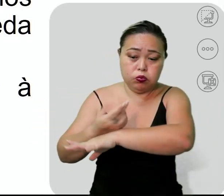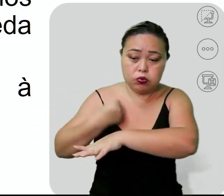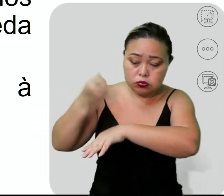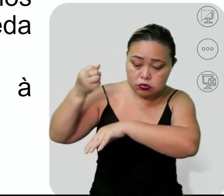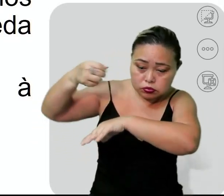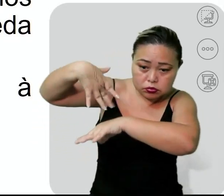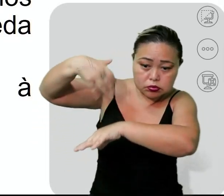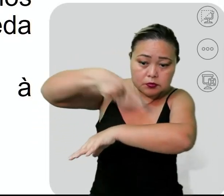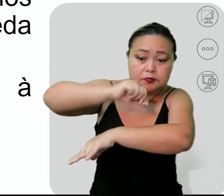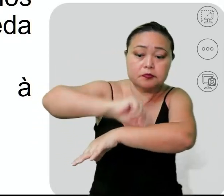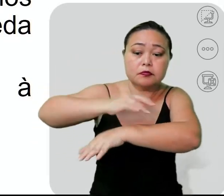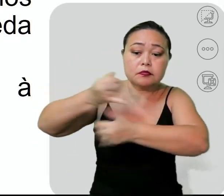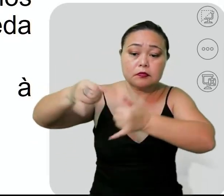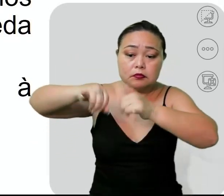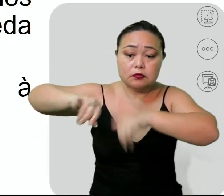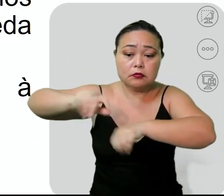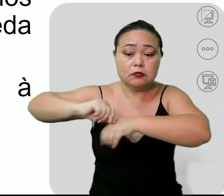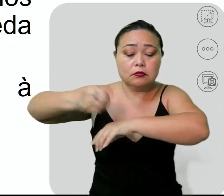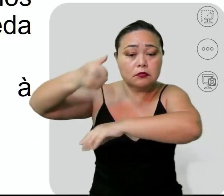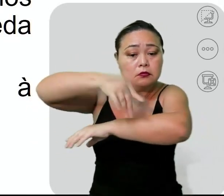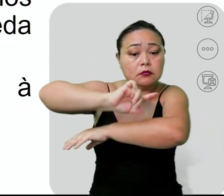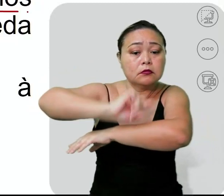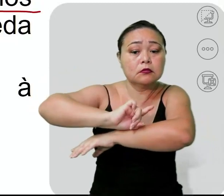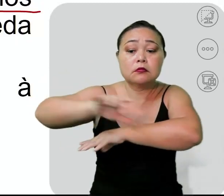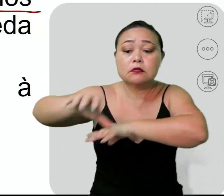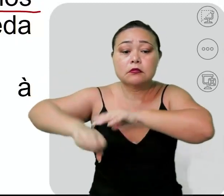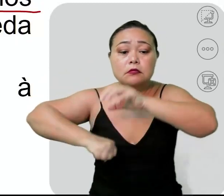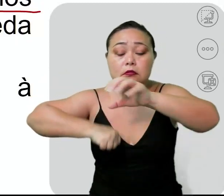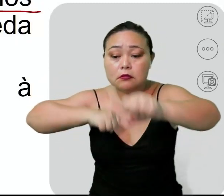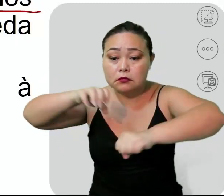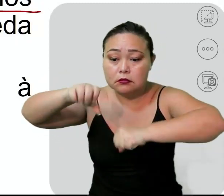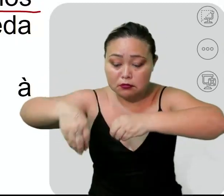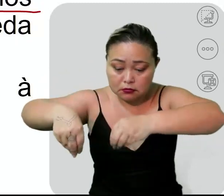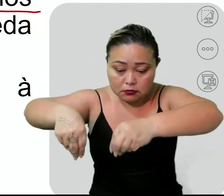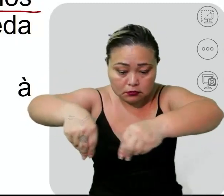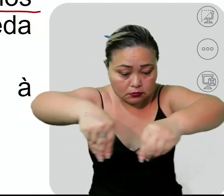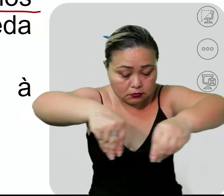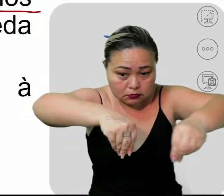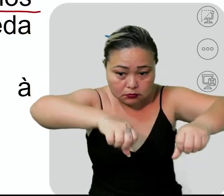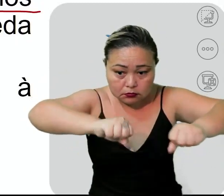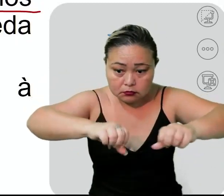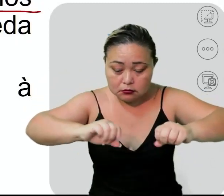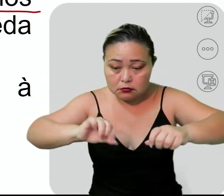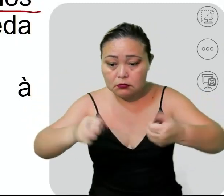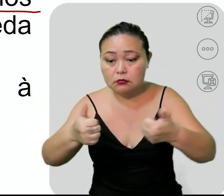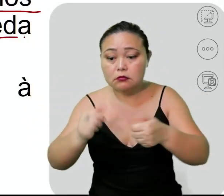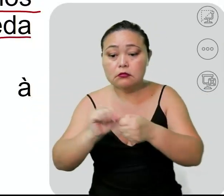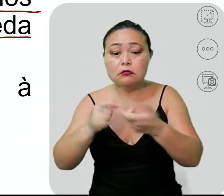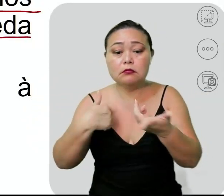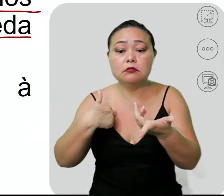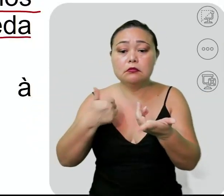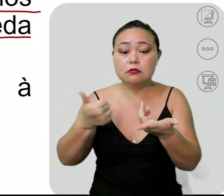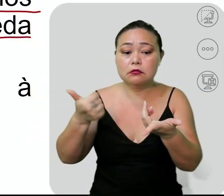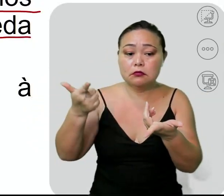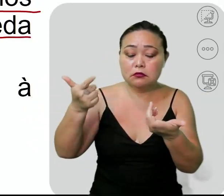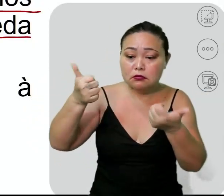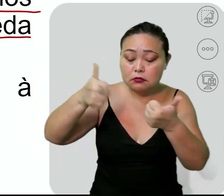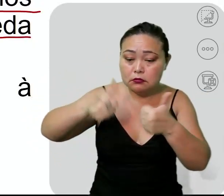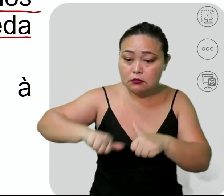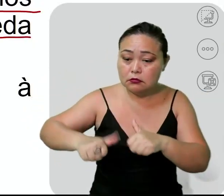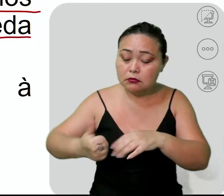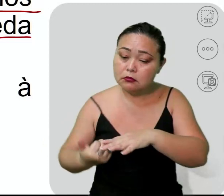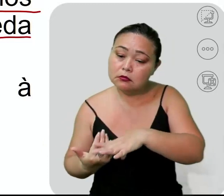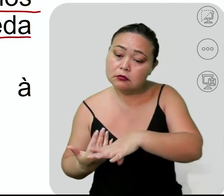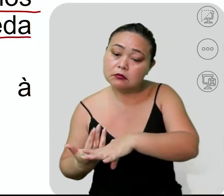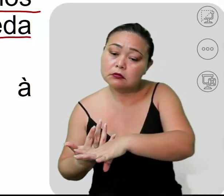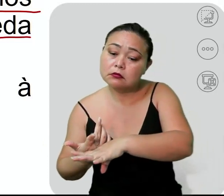que ela vai ser usada, né? A ocupação dos solos menos férteis teve como resultado a